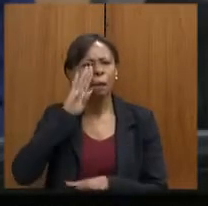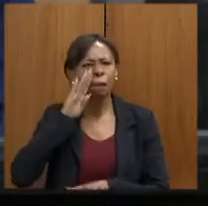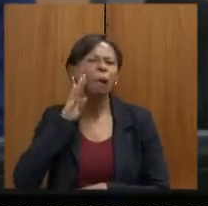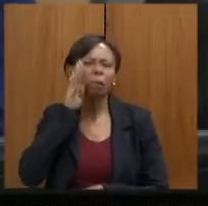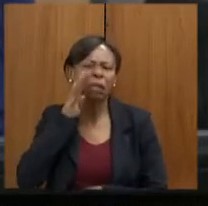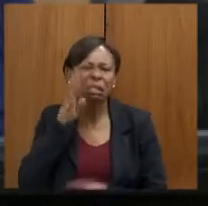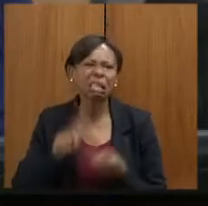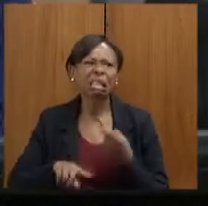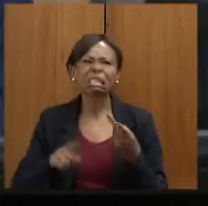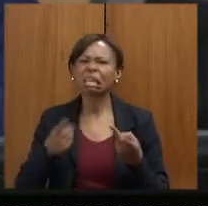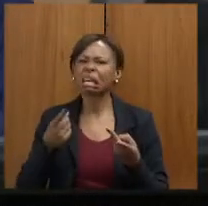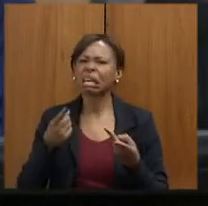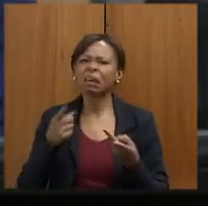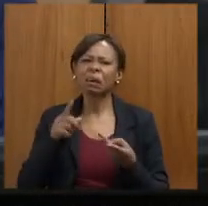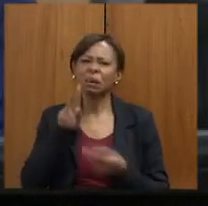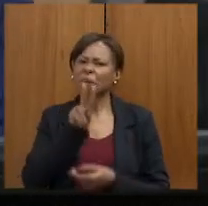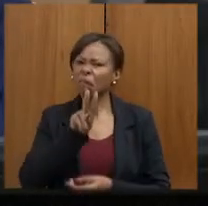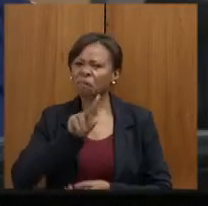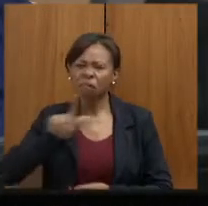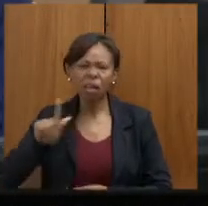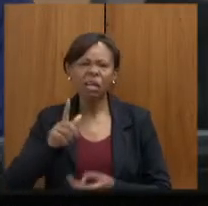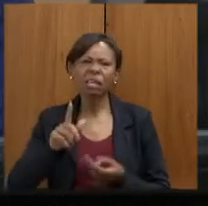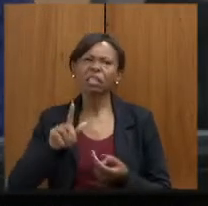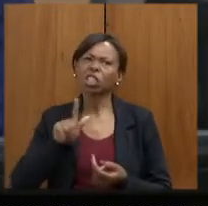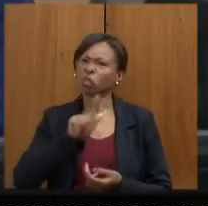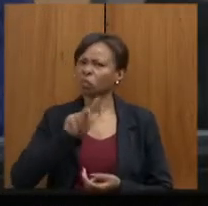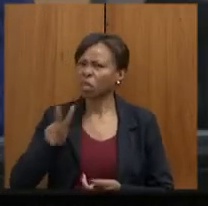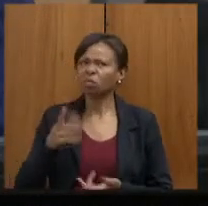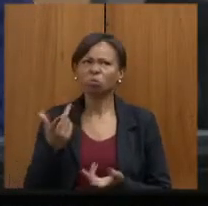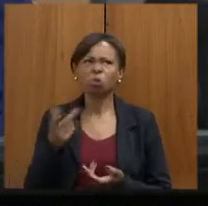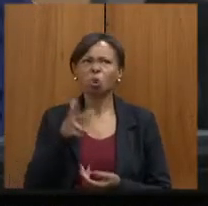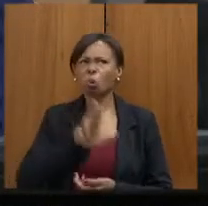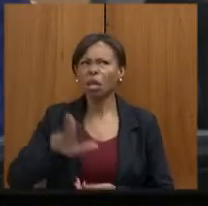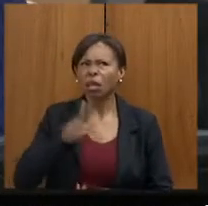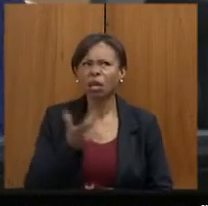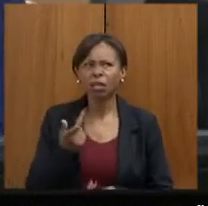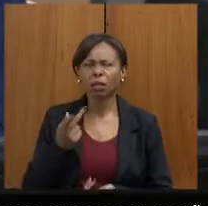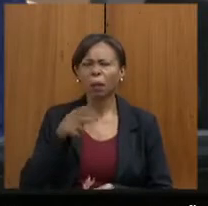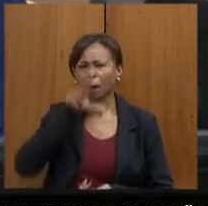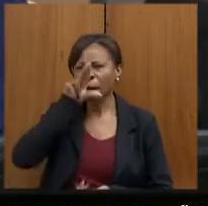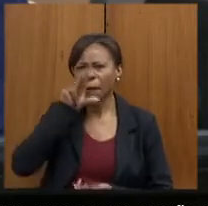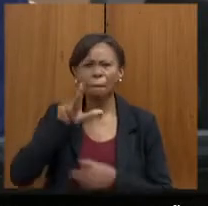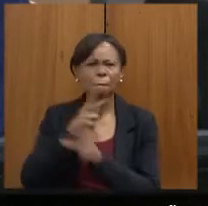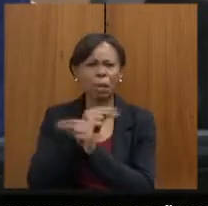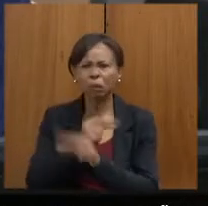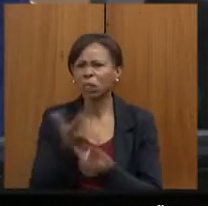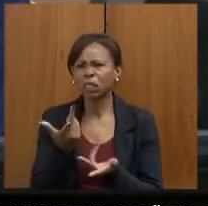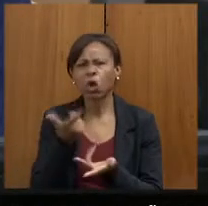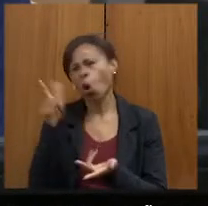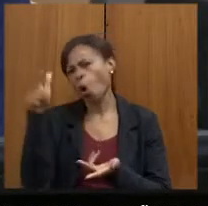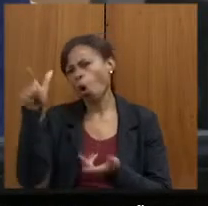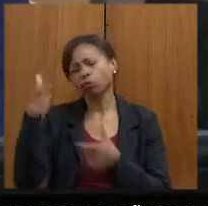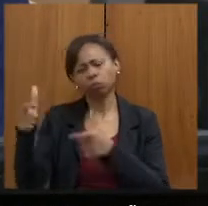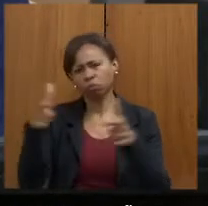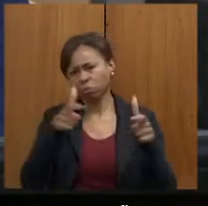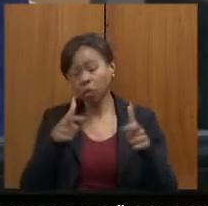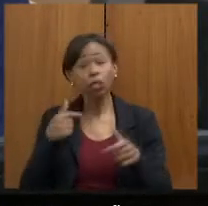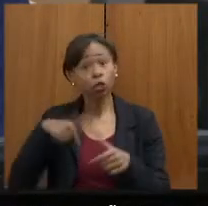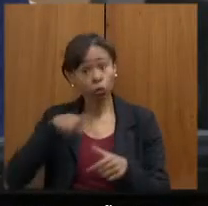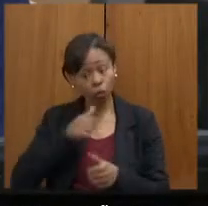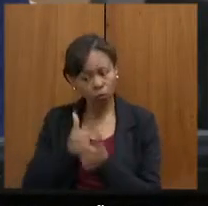Contagem Valadares Patos de Minas e Uberlândia e outros patrocínios a gente tem acompanhado a